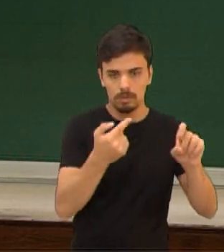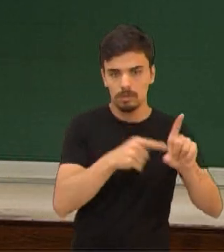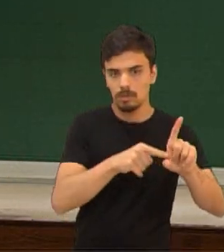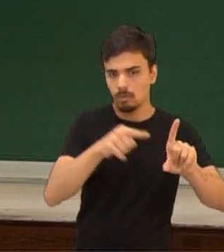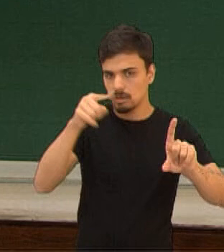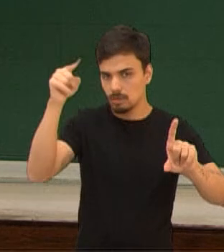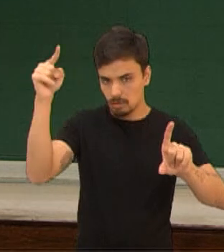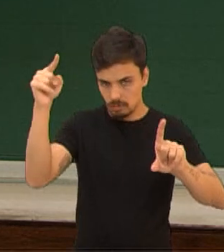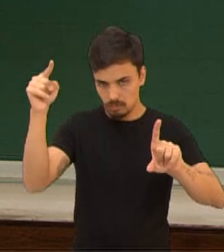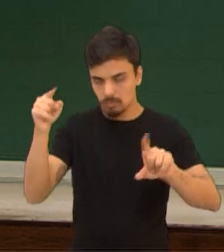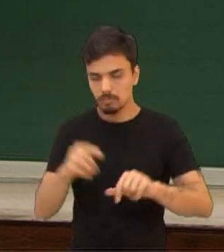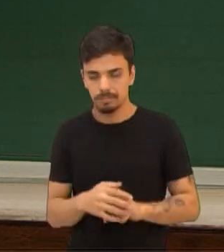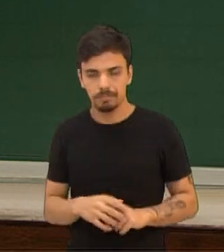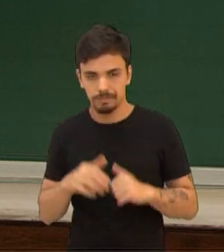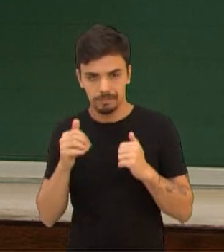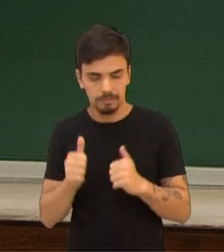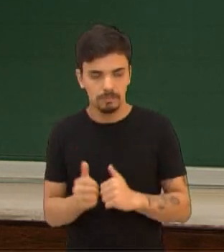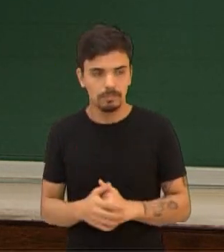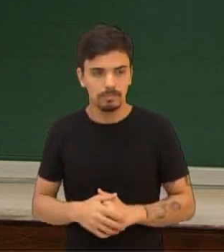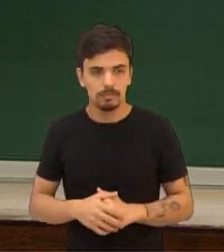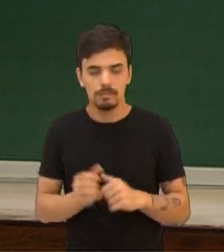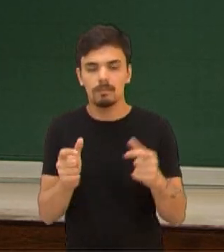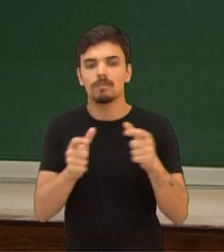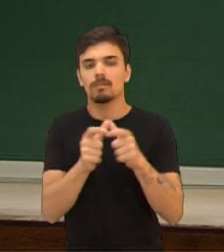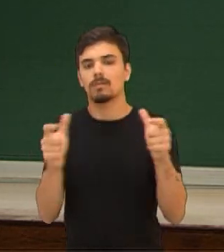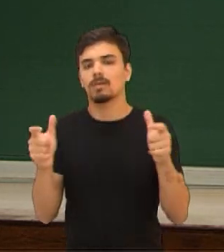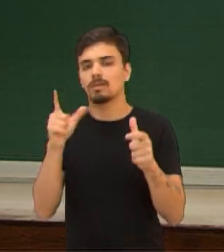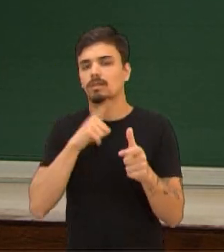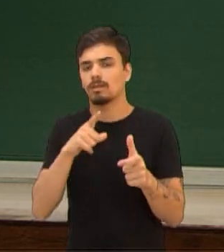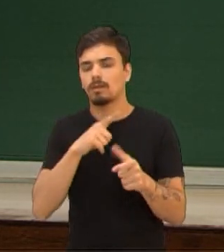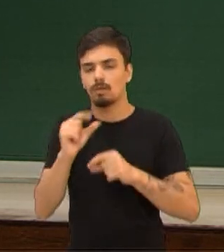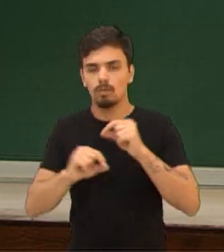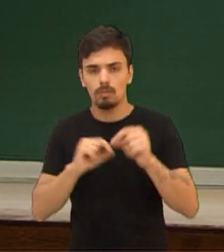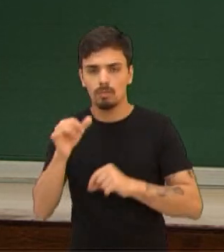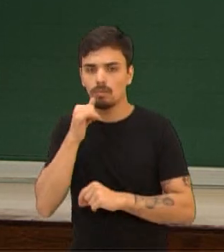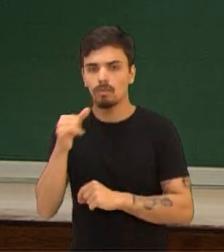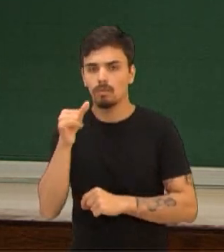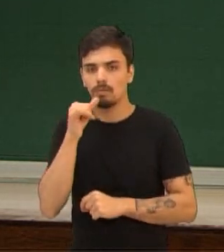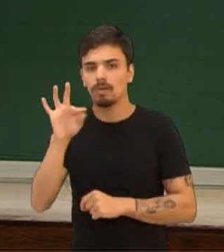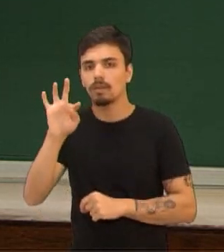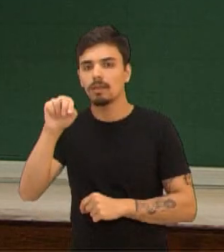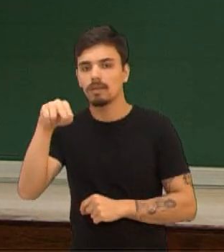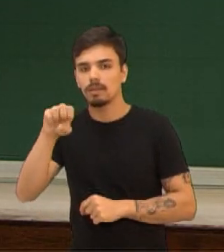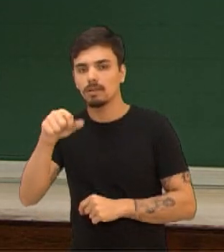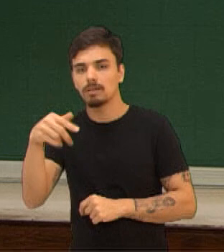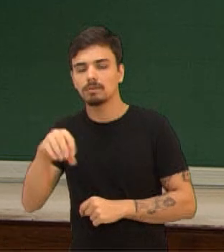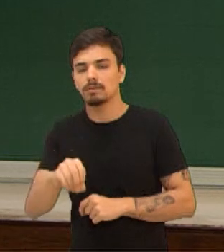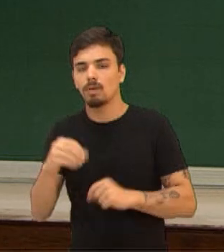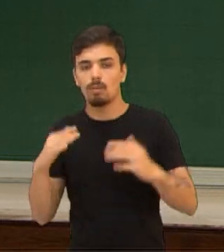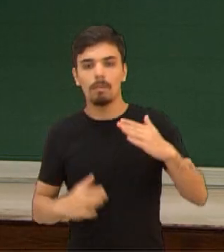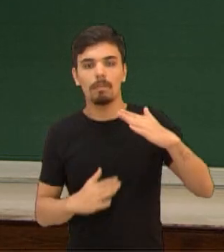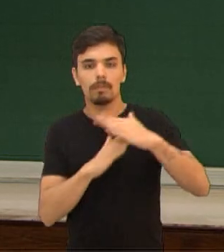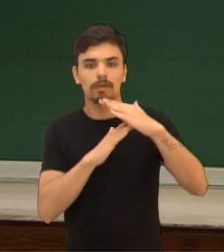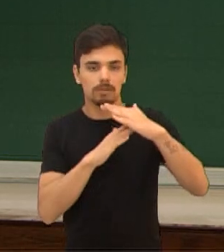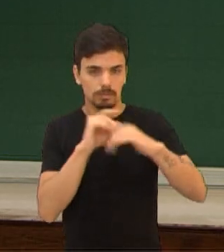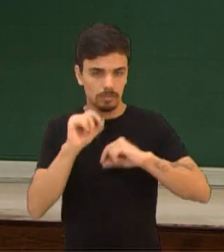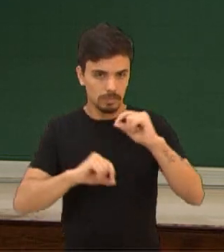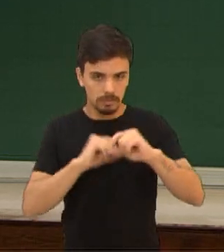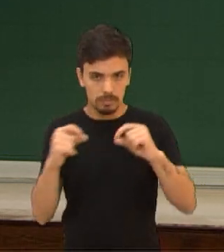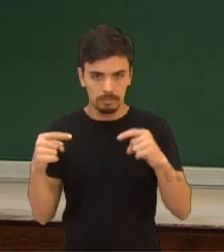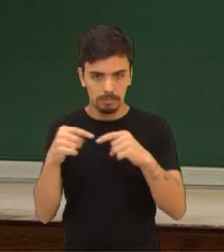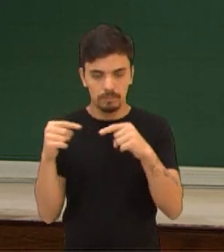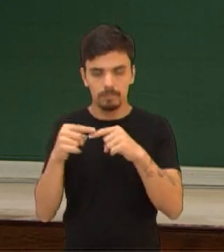aumentando. Ok? De tal forma que chega a tensão a um certo máximo, que é a tensão carregada no